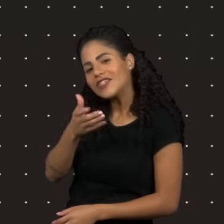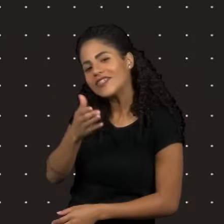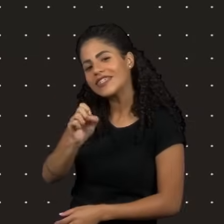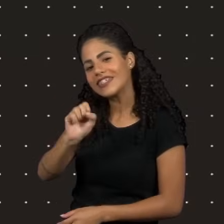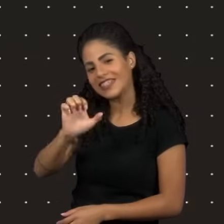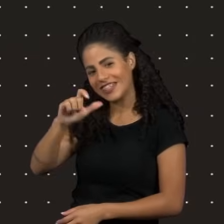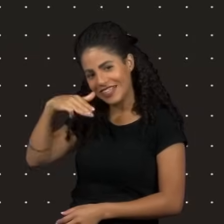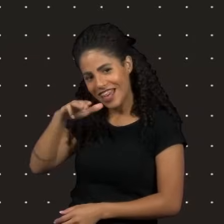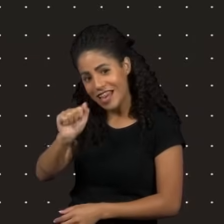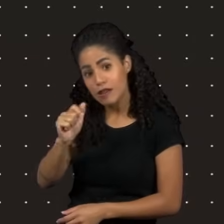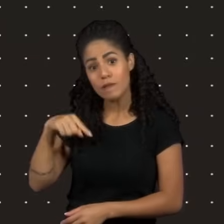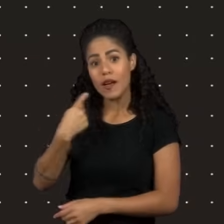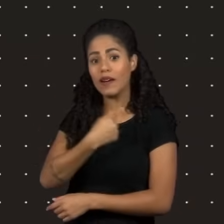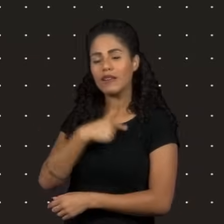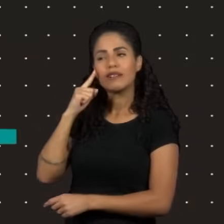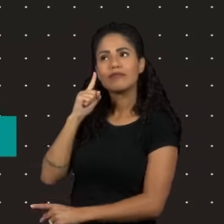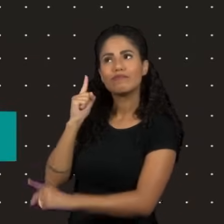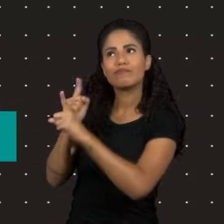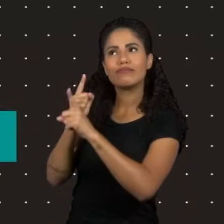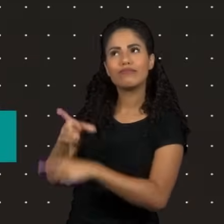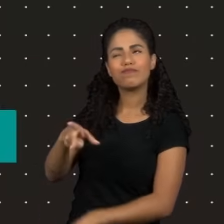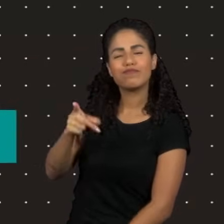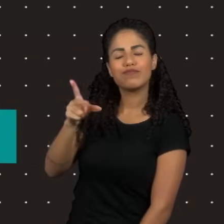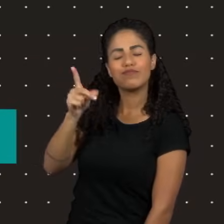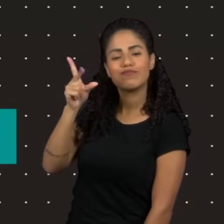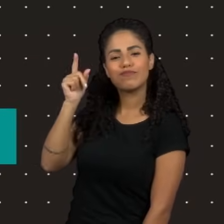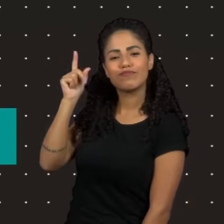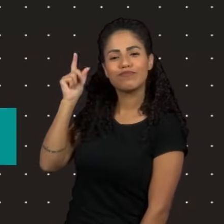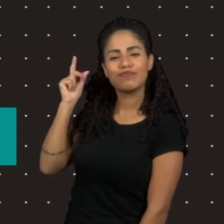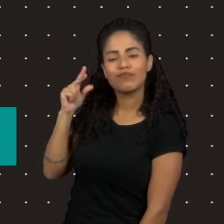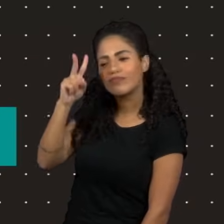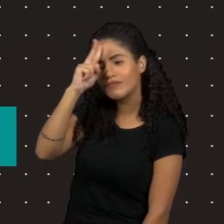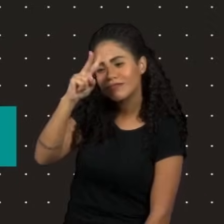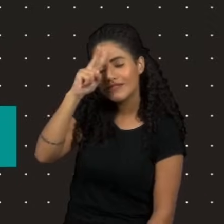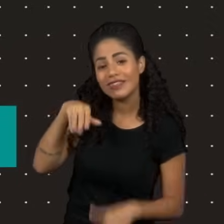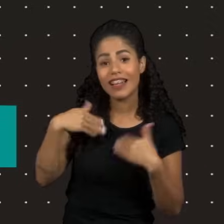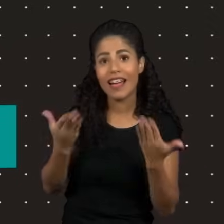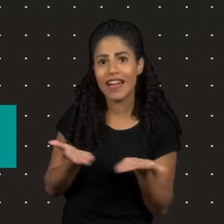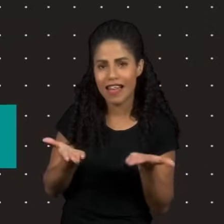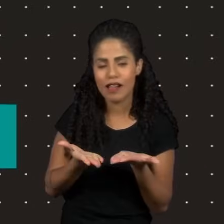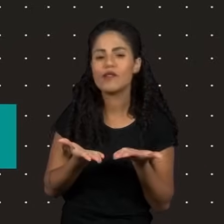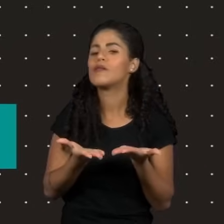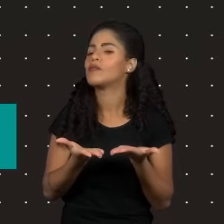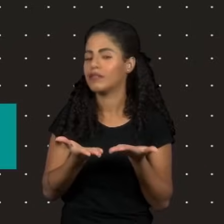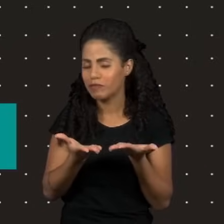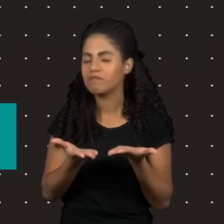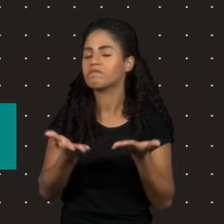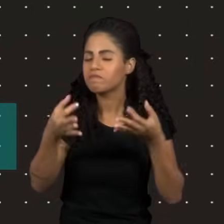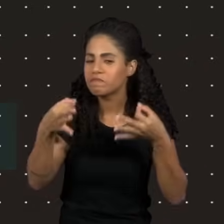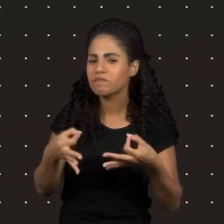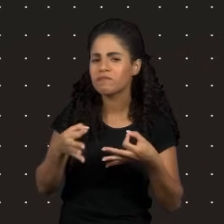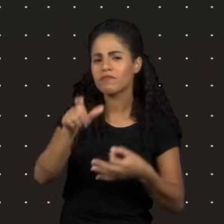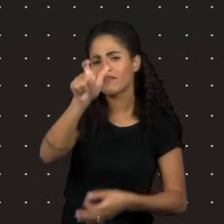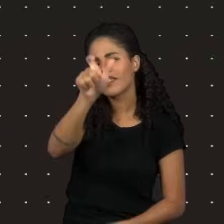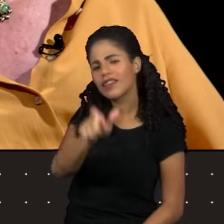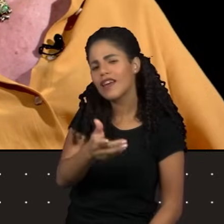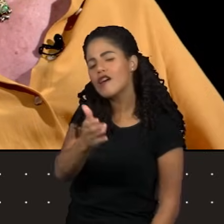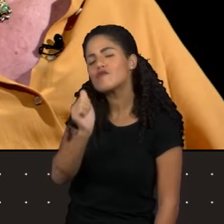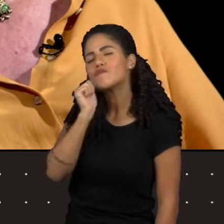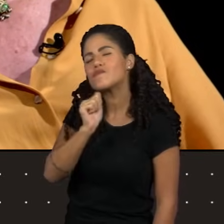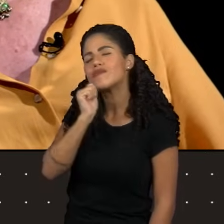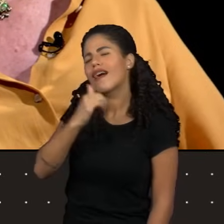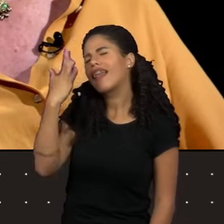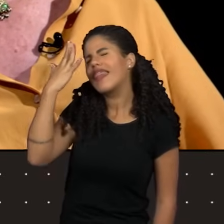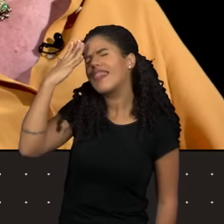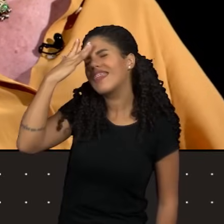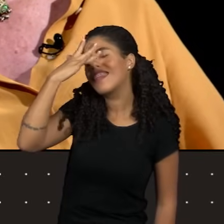já não nos encontramos há muitos anos, mas está bem fresquinha essa lembrança. Em primeiro lugar, a mulher linda que eu encontrei